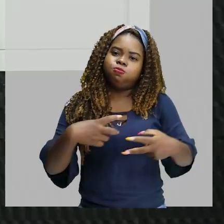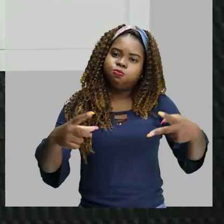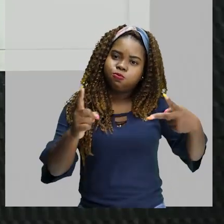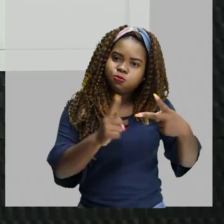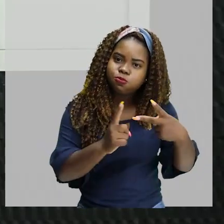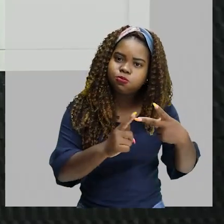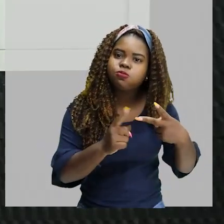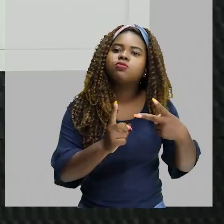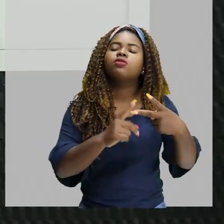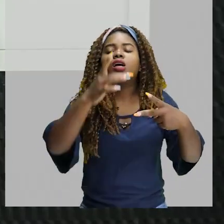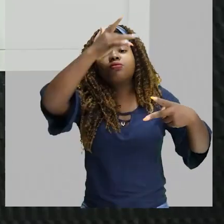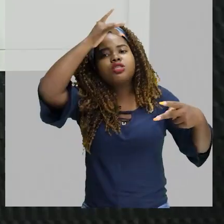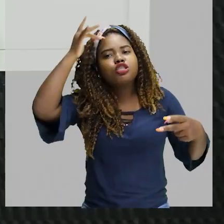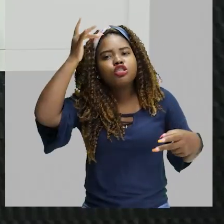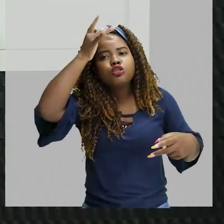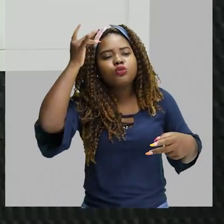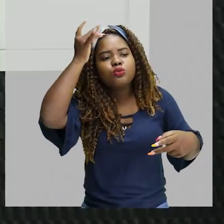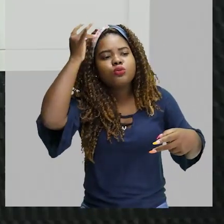Aquele ser,